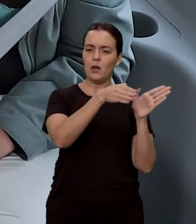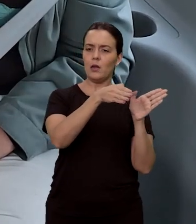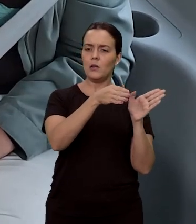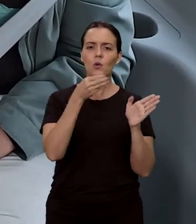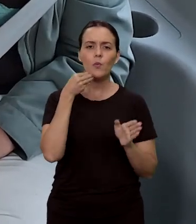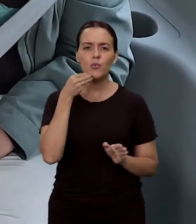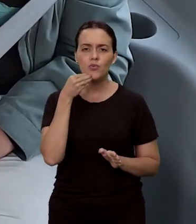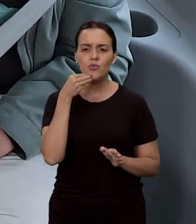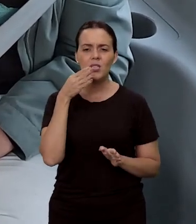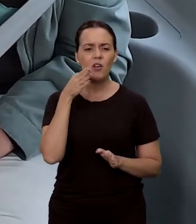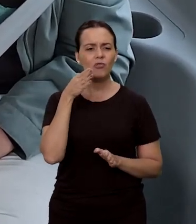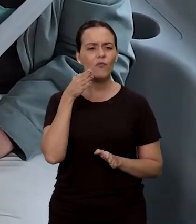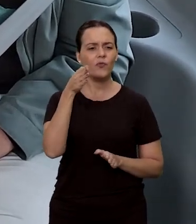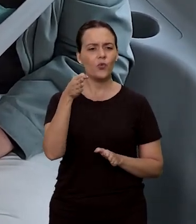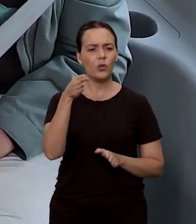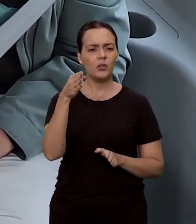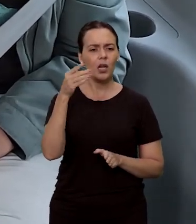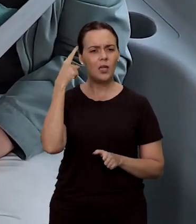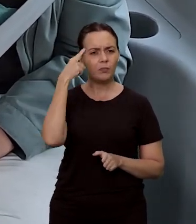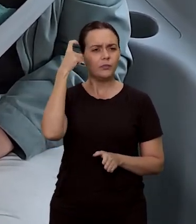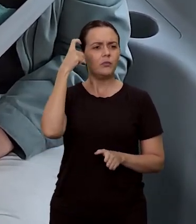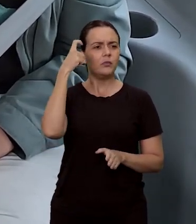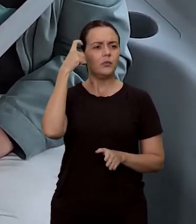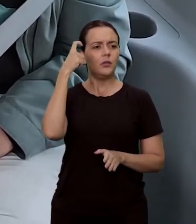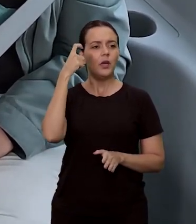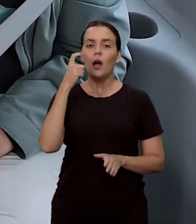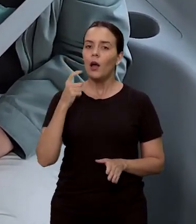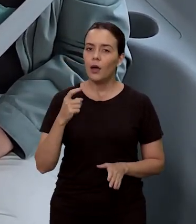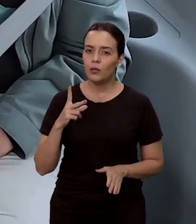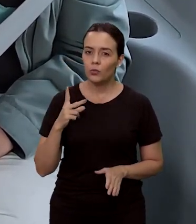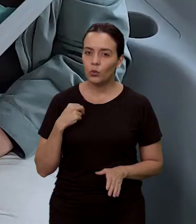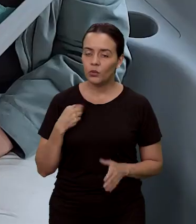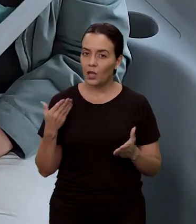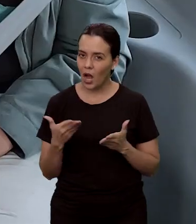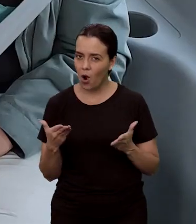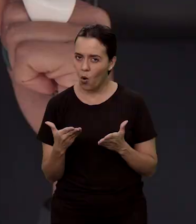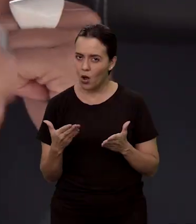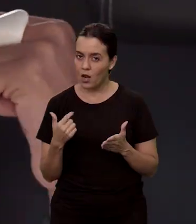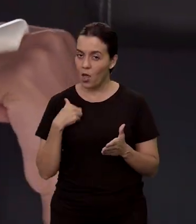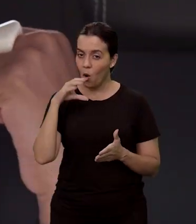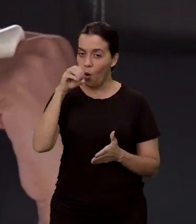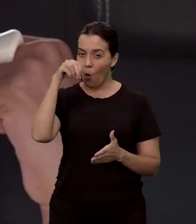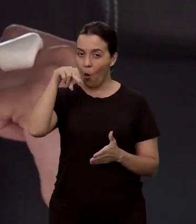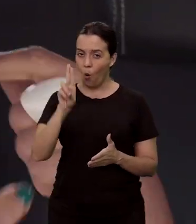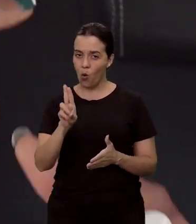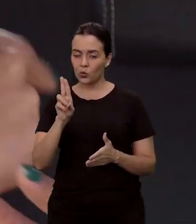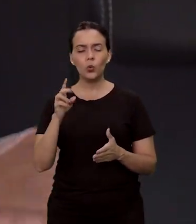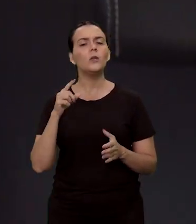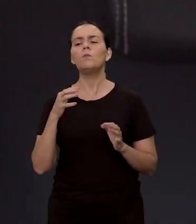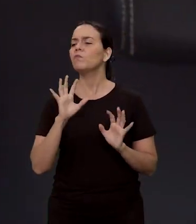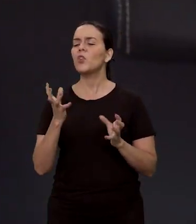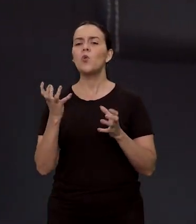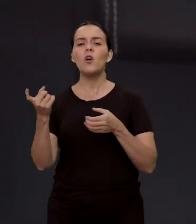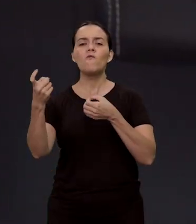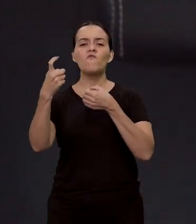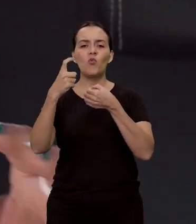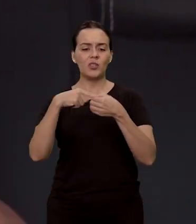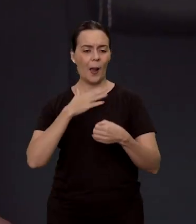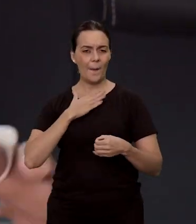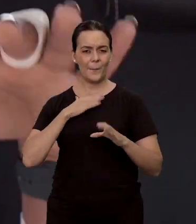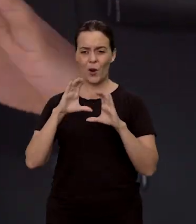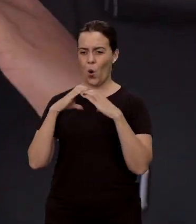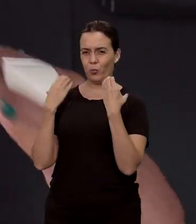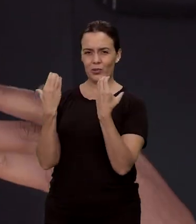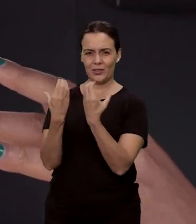climático e racial, eu falo, agora que eu tô aqui, no mundo, na ONU, eu quero voltar. Quero voltar para minha comunidade,